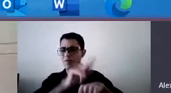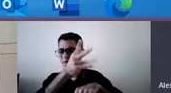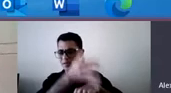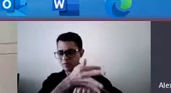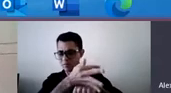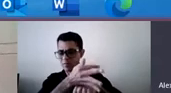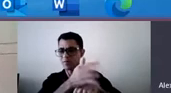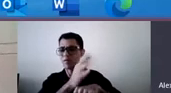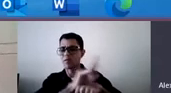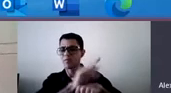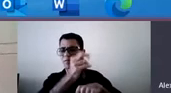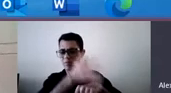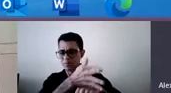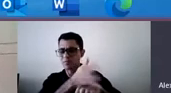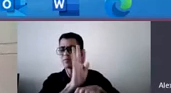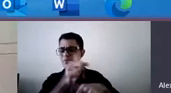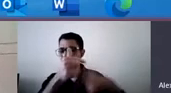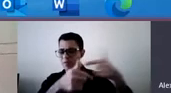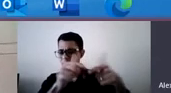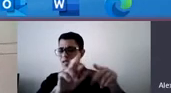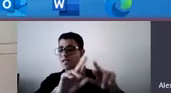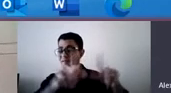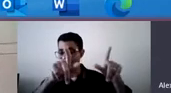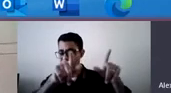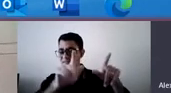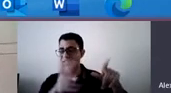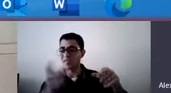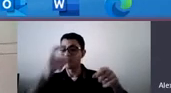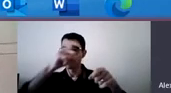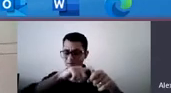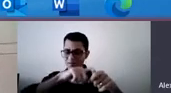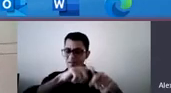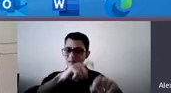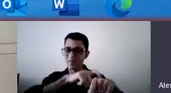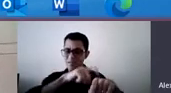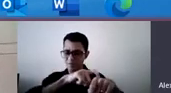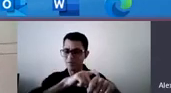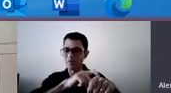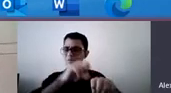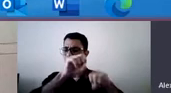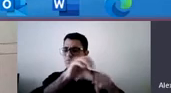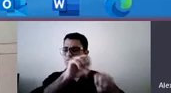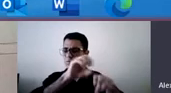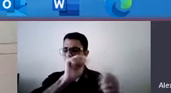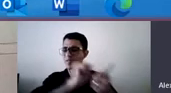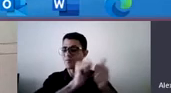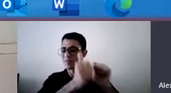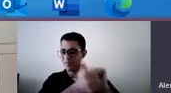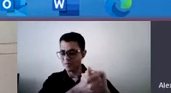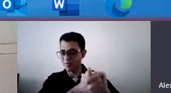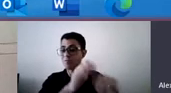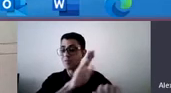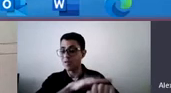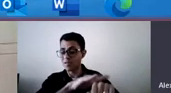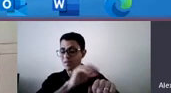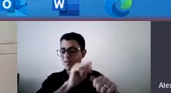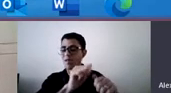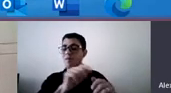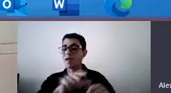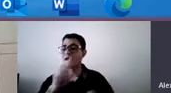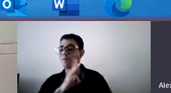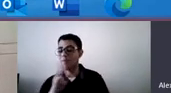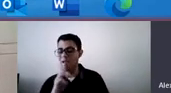trabalha em Ribeirão? Rio Grande da Serra? Então, já está há mais tempo, já se adaptou um pouco mais. Mas